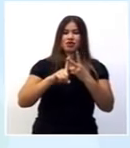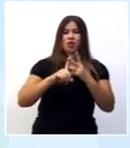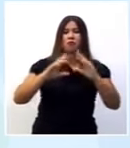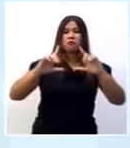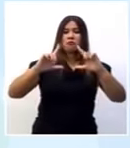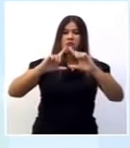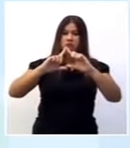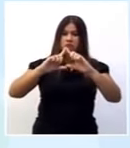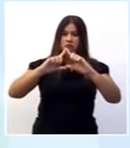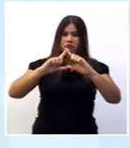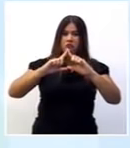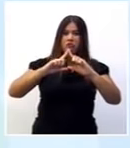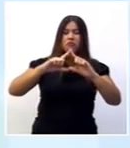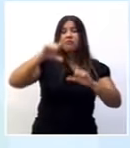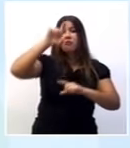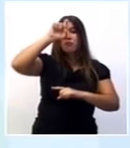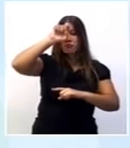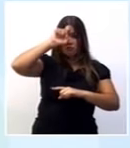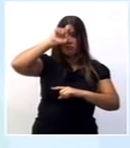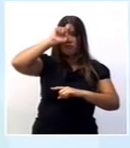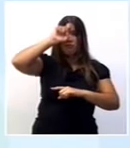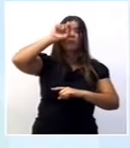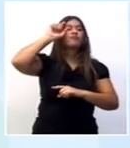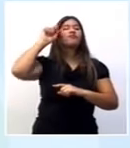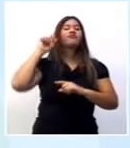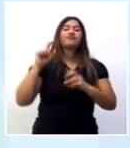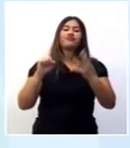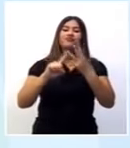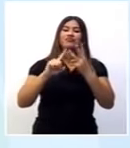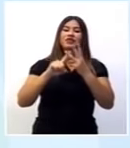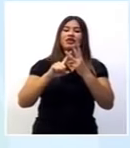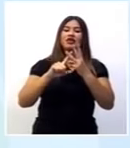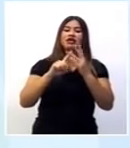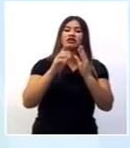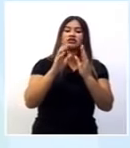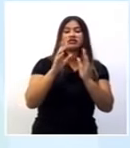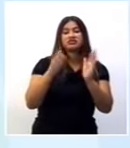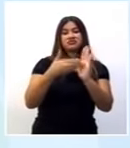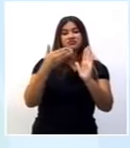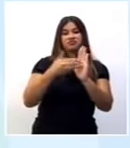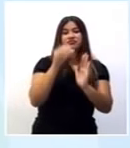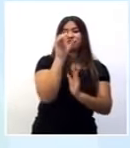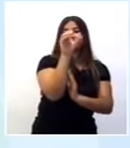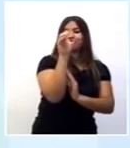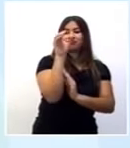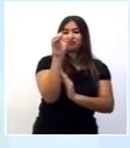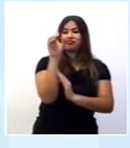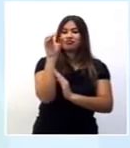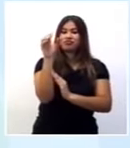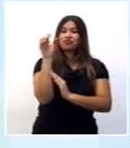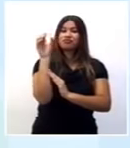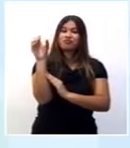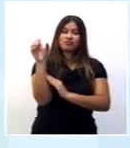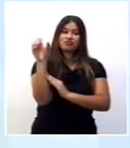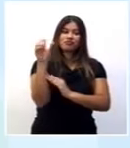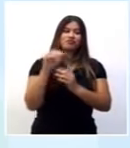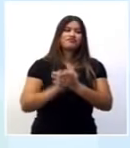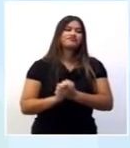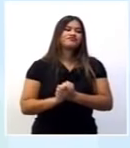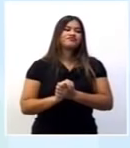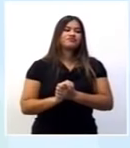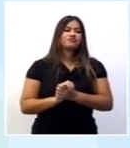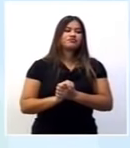Egito. A terceira são livros numa prateleira. Então, as próximas imagens é uma